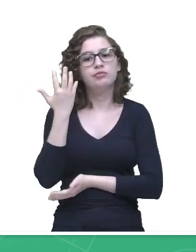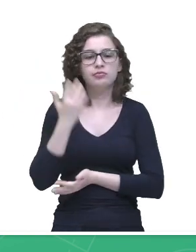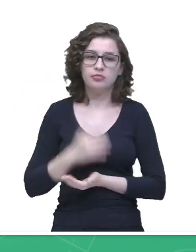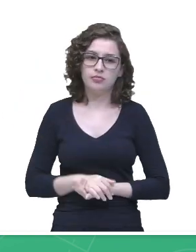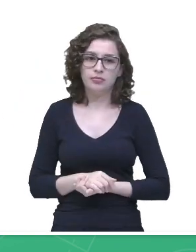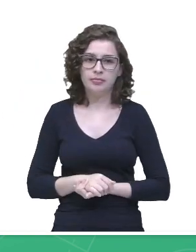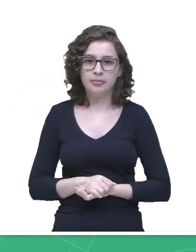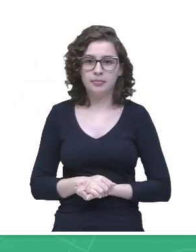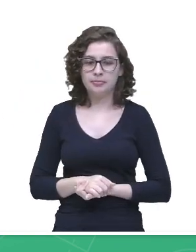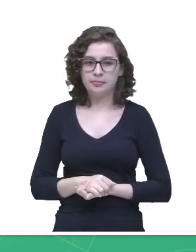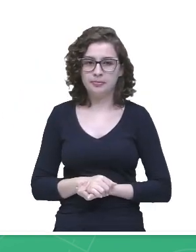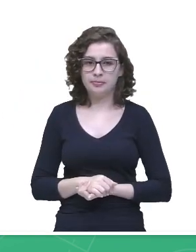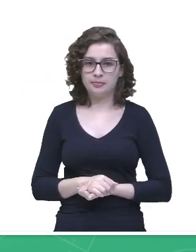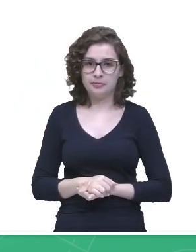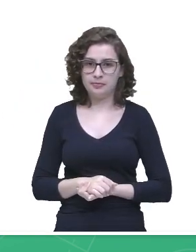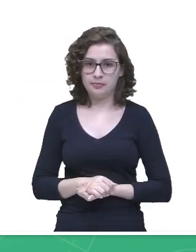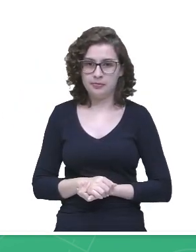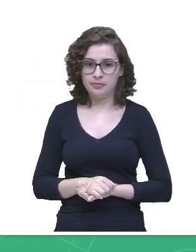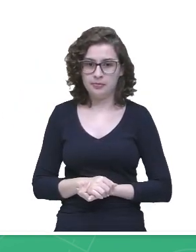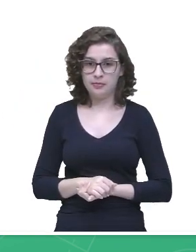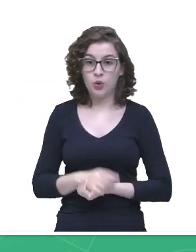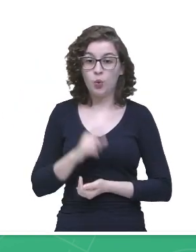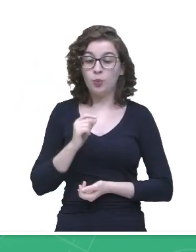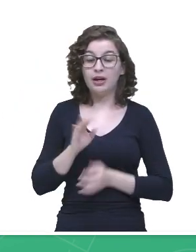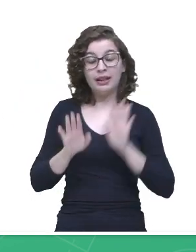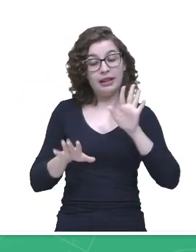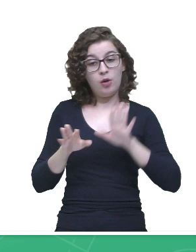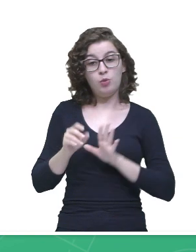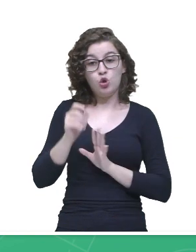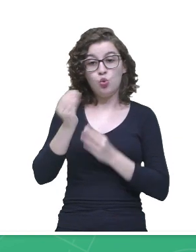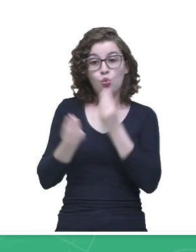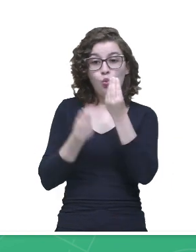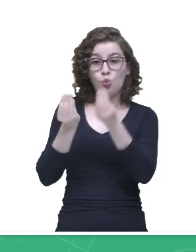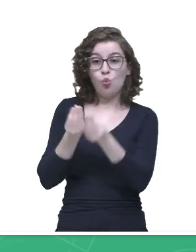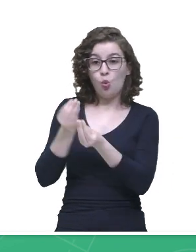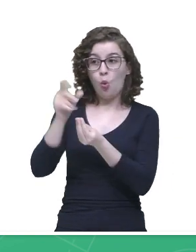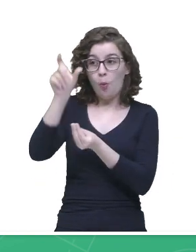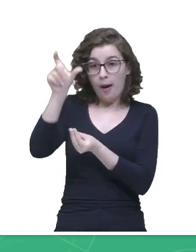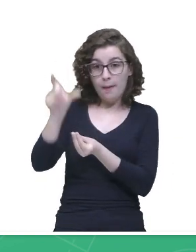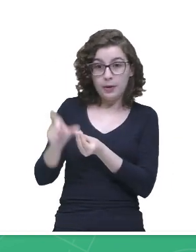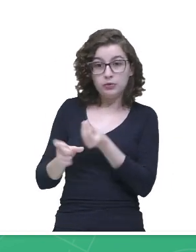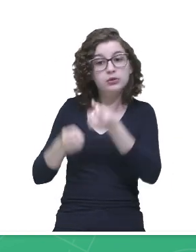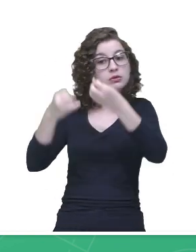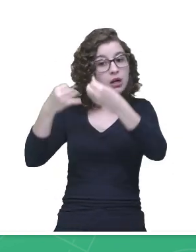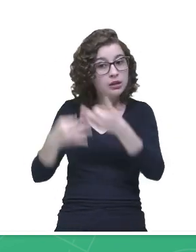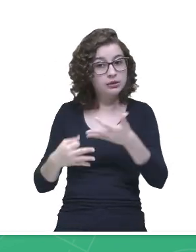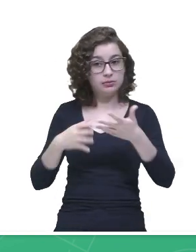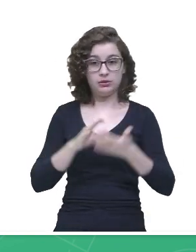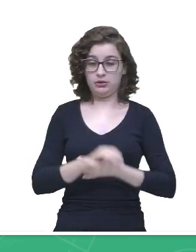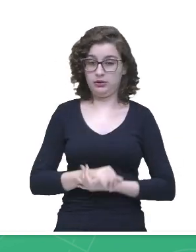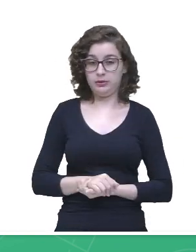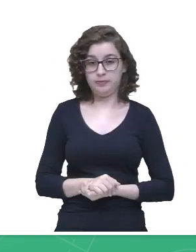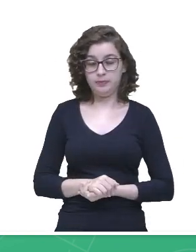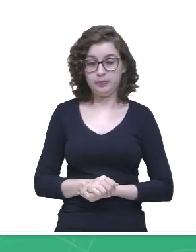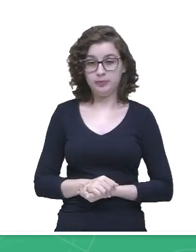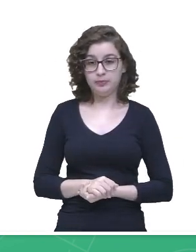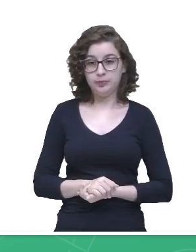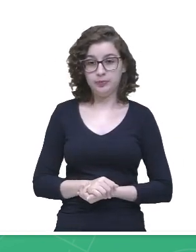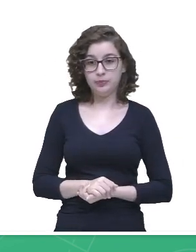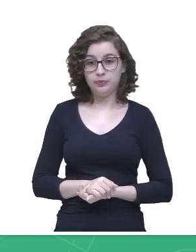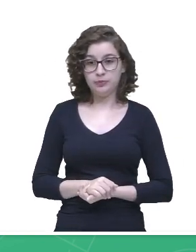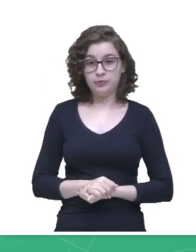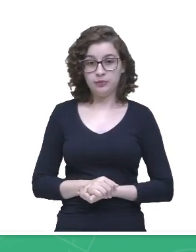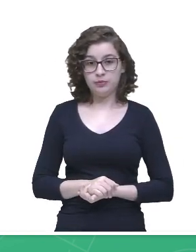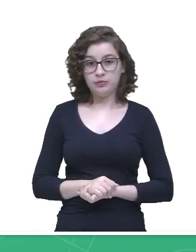levando em consideração o que o falante está falando, a zona temporal do falante. Lembra que eu falei no passado, há pouquinho minutos